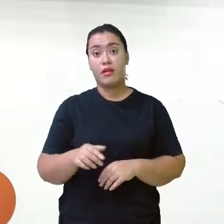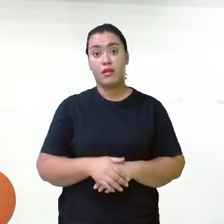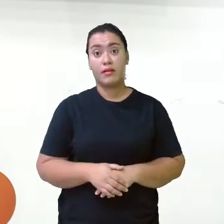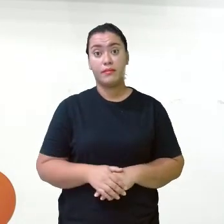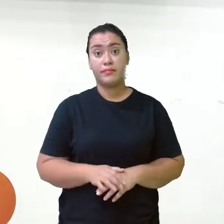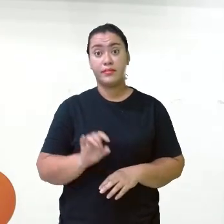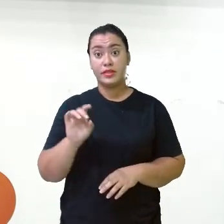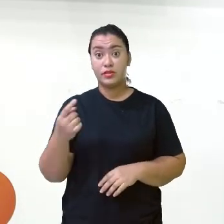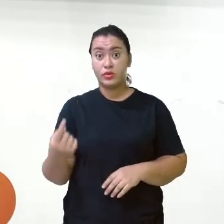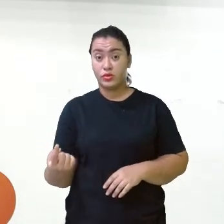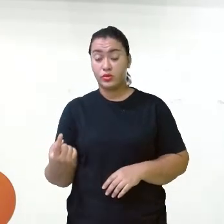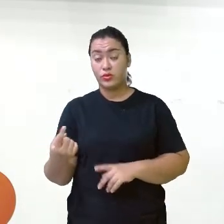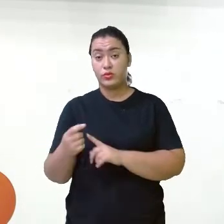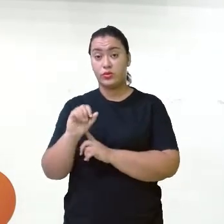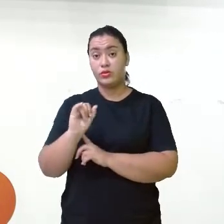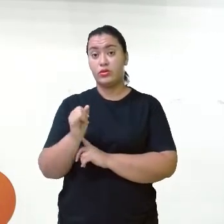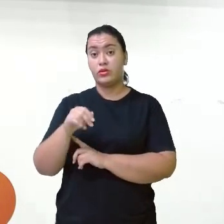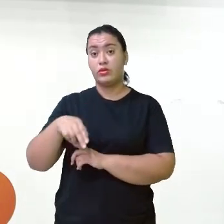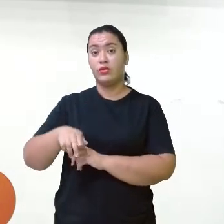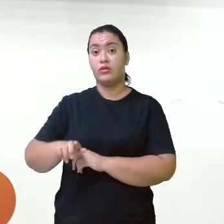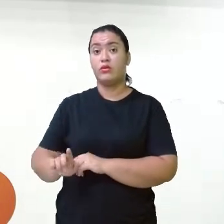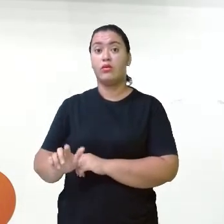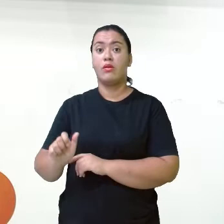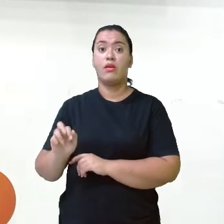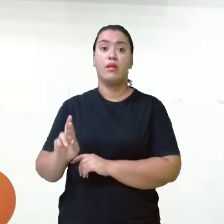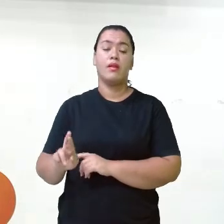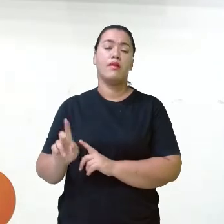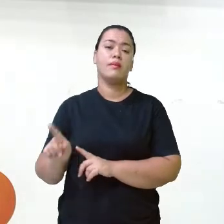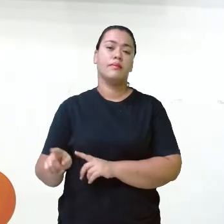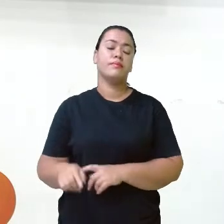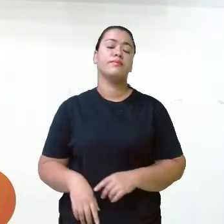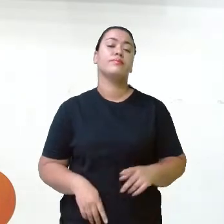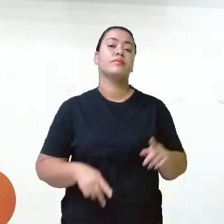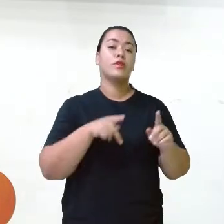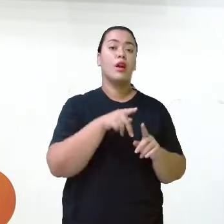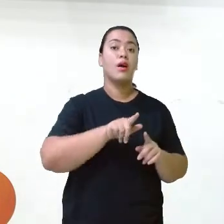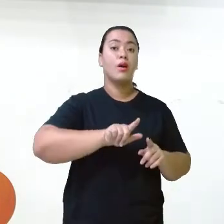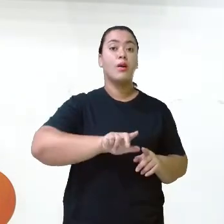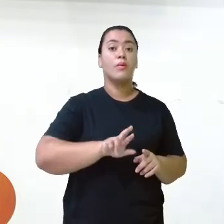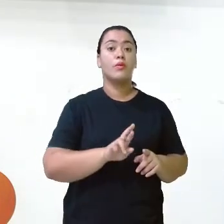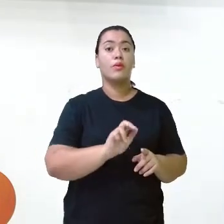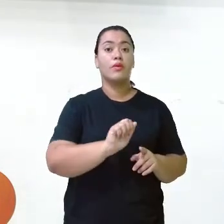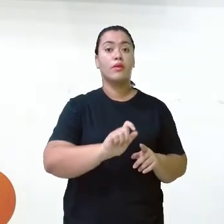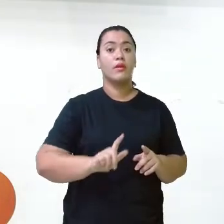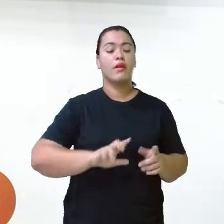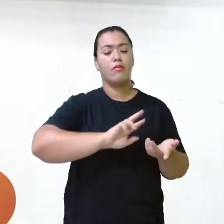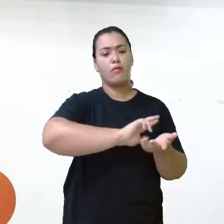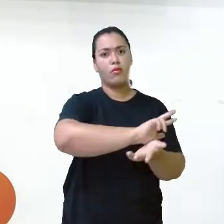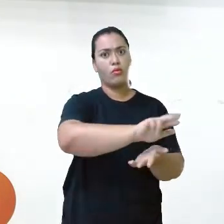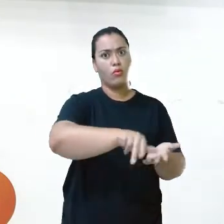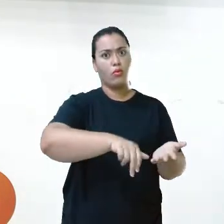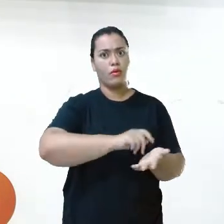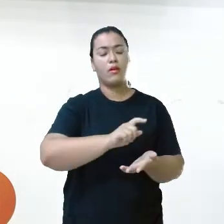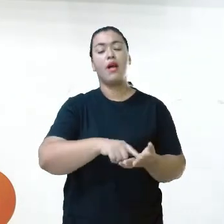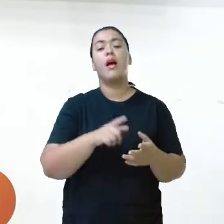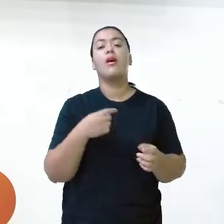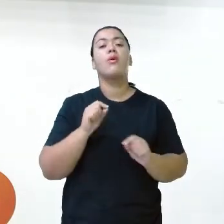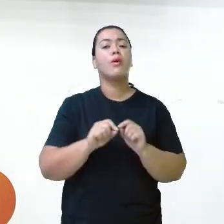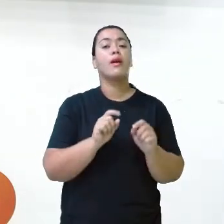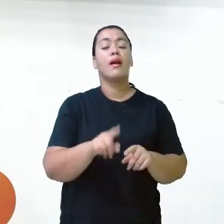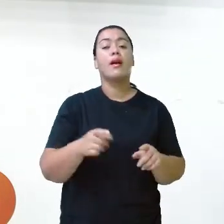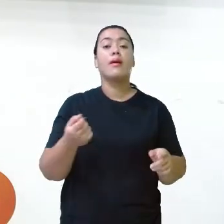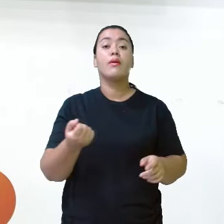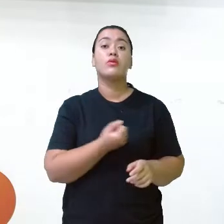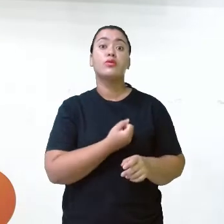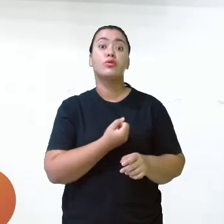Singular, uma coisa só. Plural, várias coisas. Aí ele muda no número, né? O número